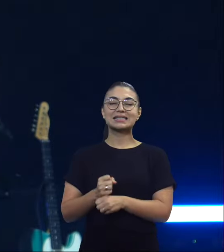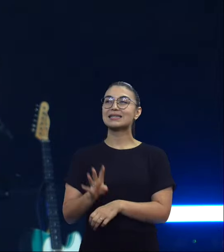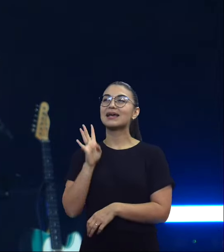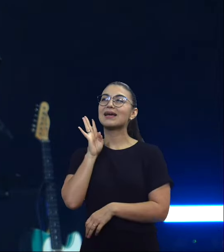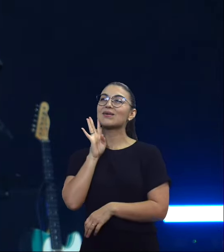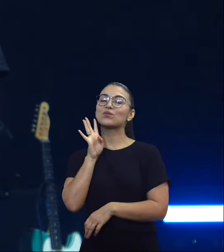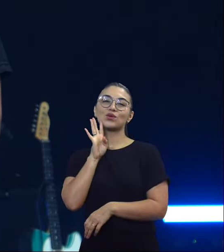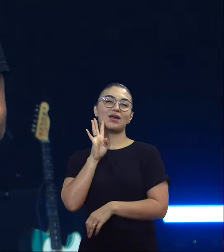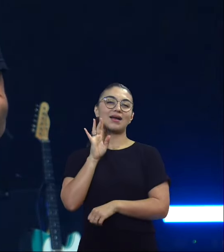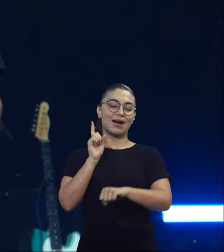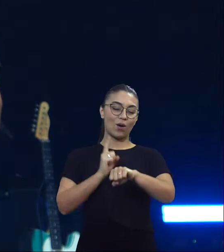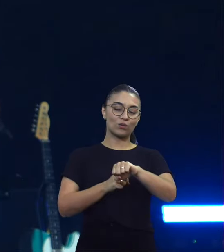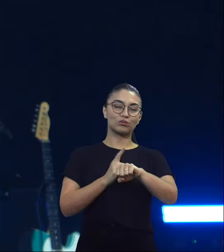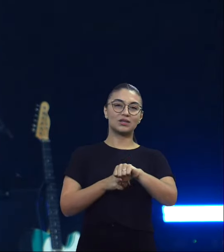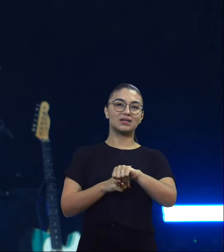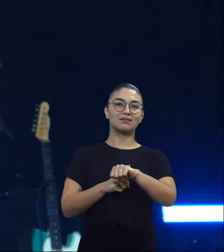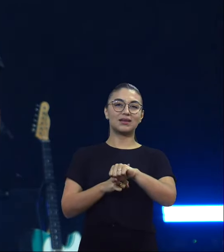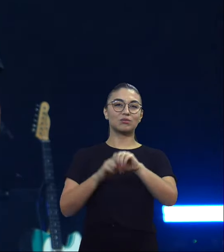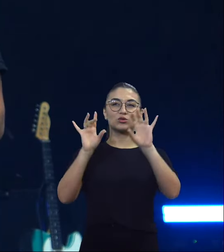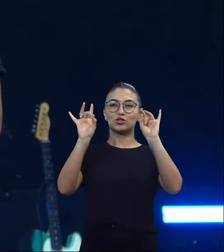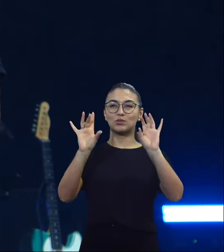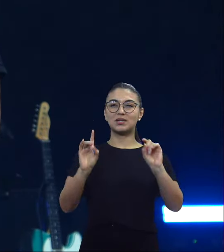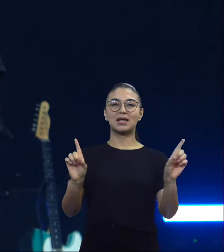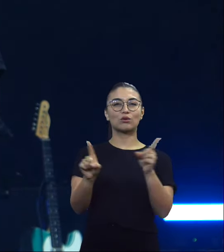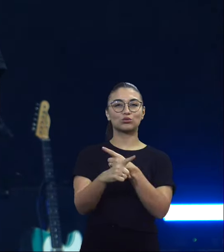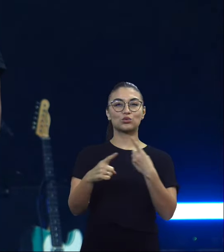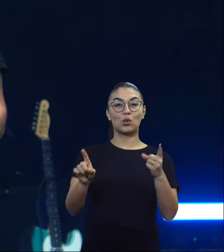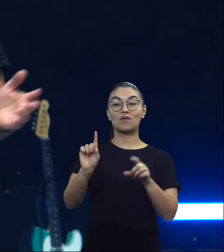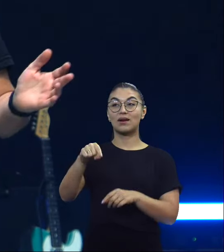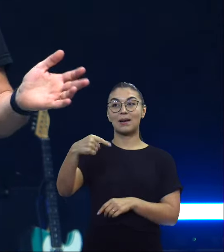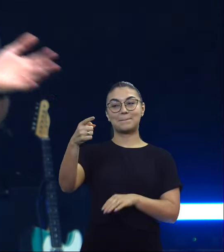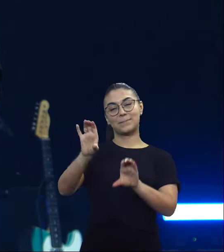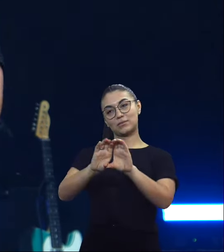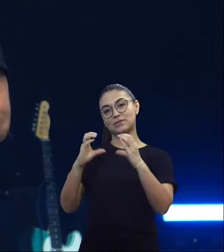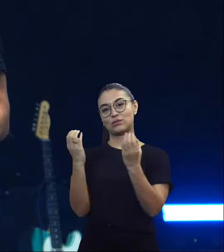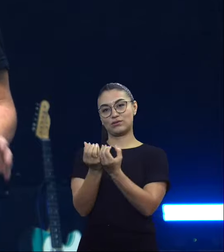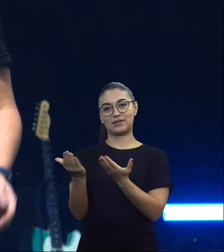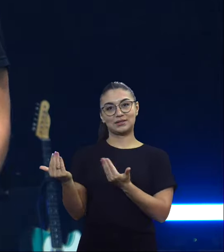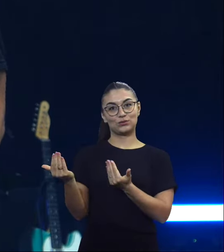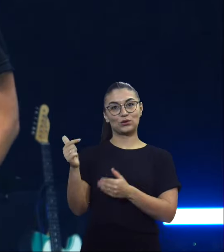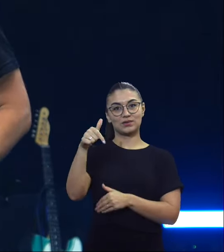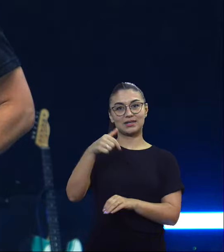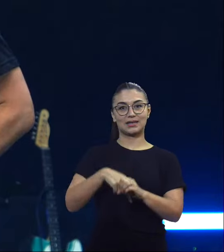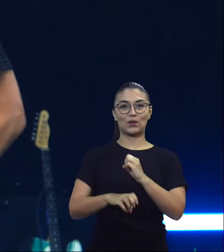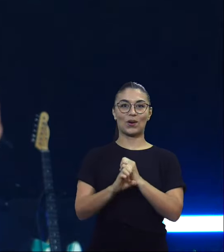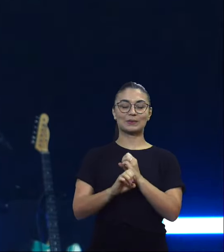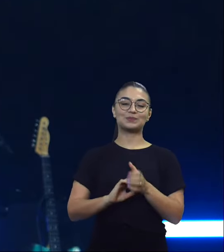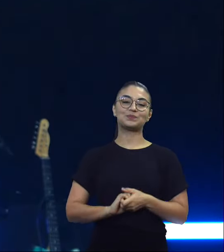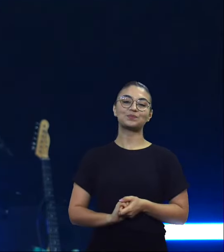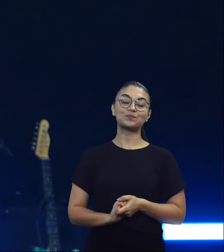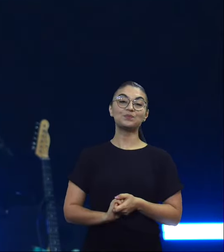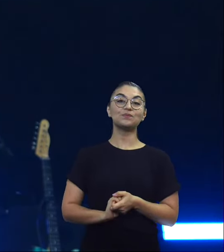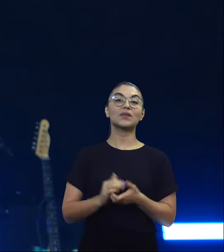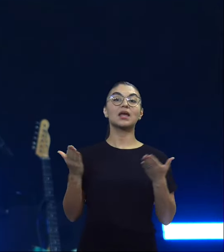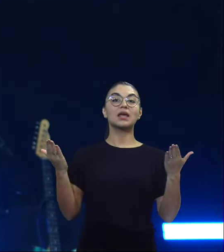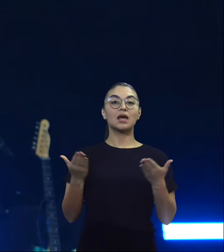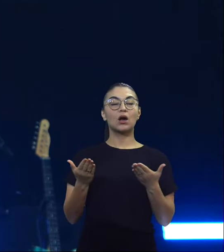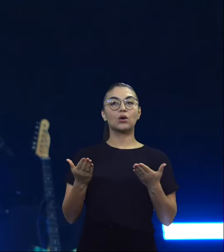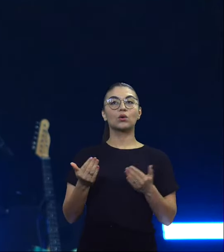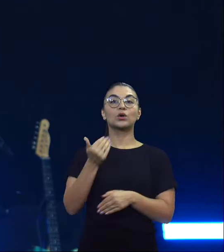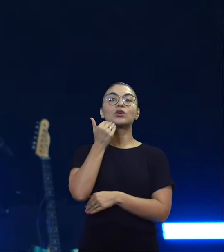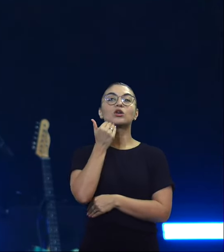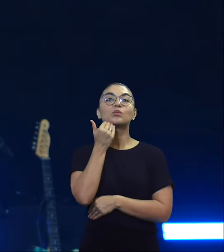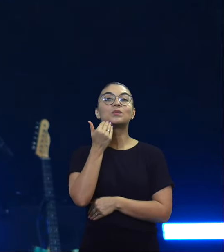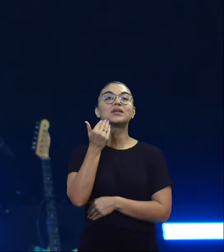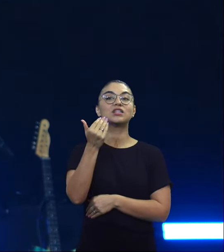músicas novas aí também nessa próxima conferência. Mas queria pedir também a tua oração. Se você vê, gente,